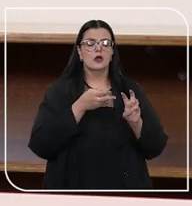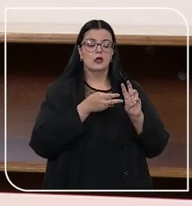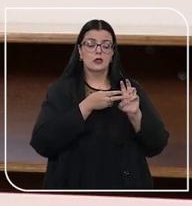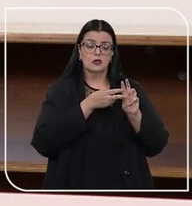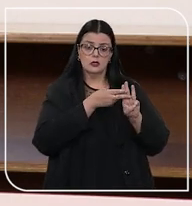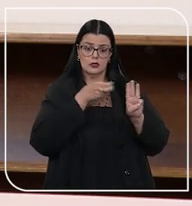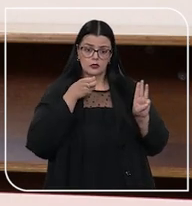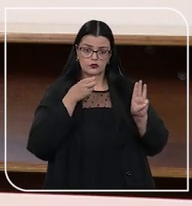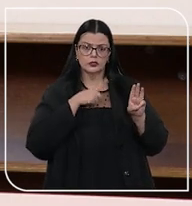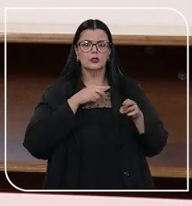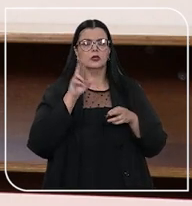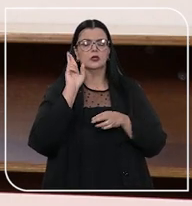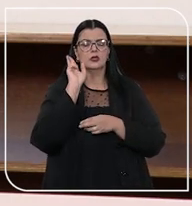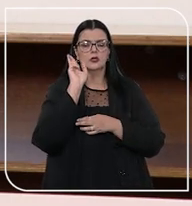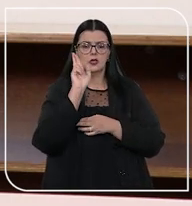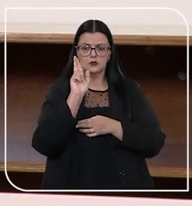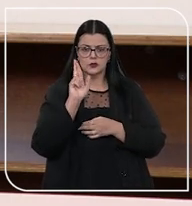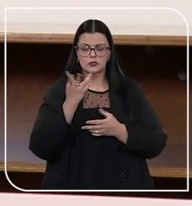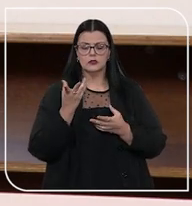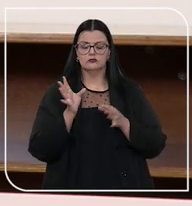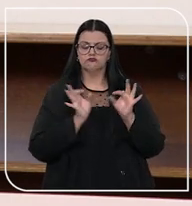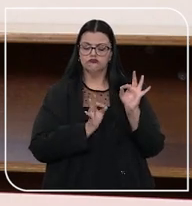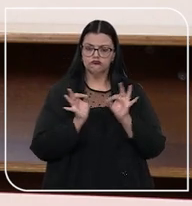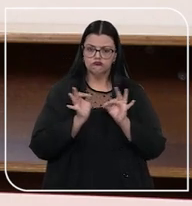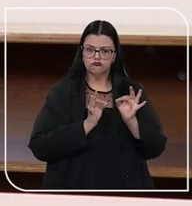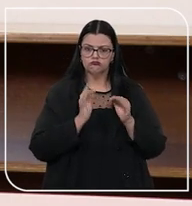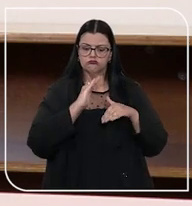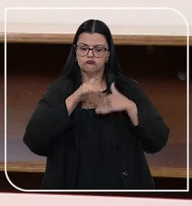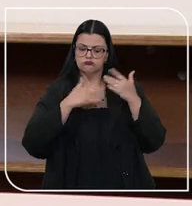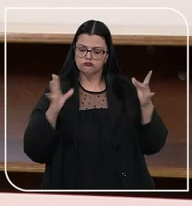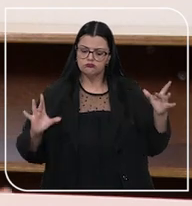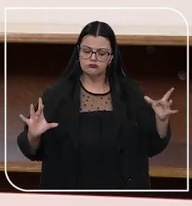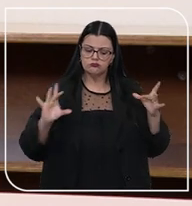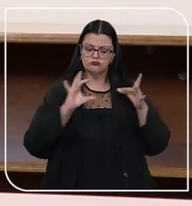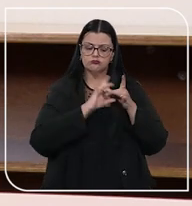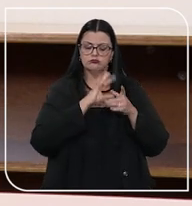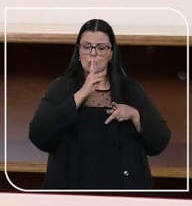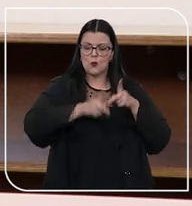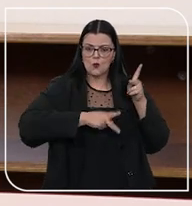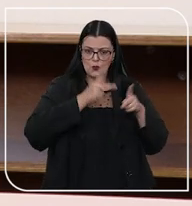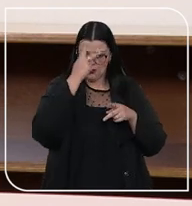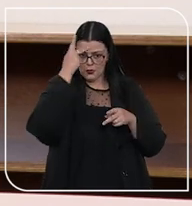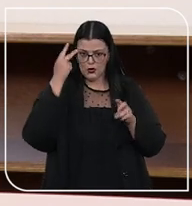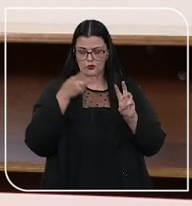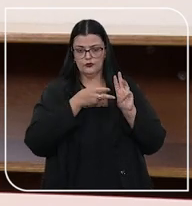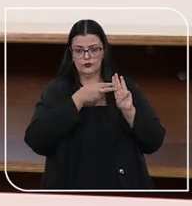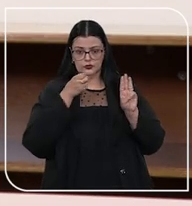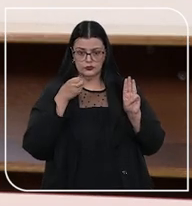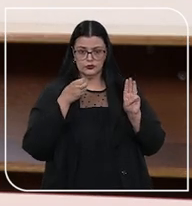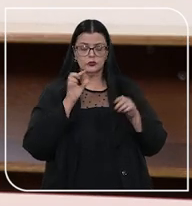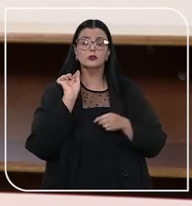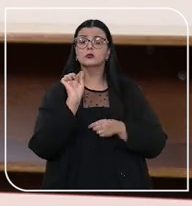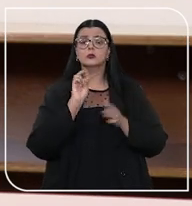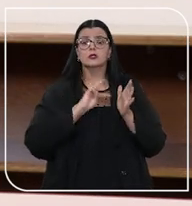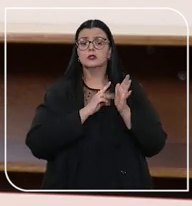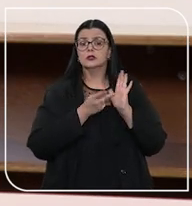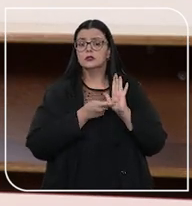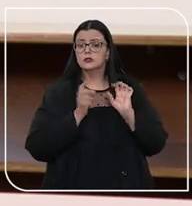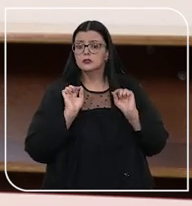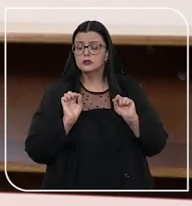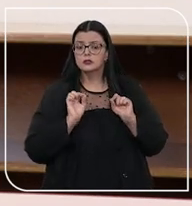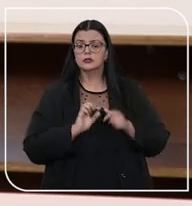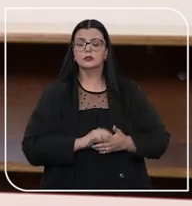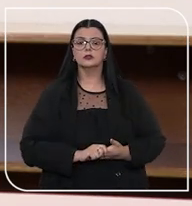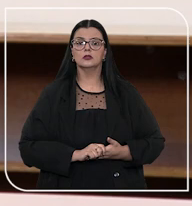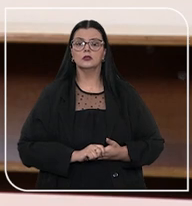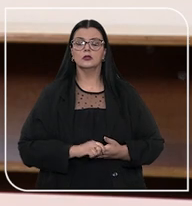era responsável por fazer um processo de integrar essas populações indígenas. O que eu quero dizer com isso?